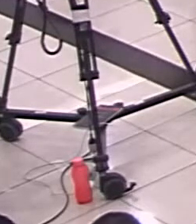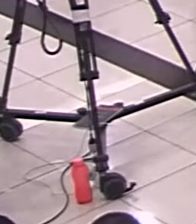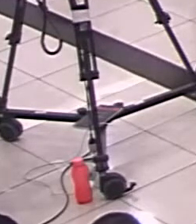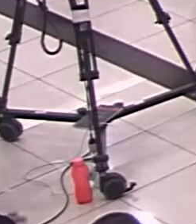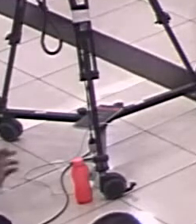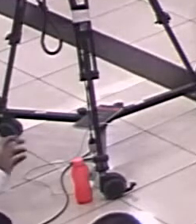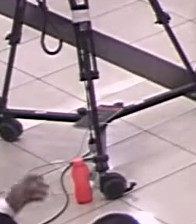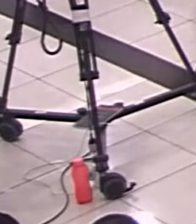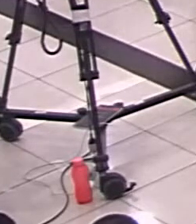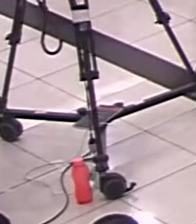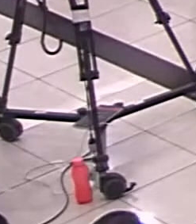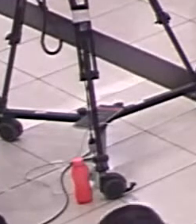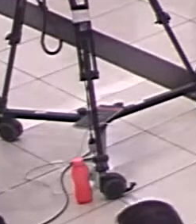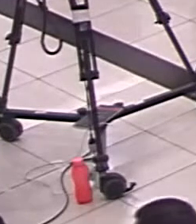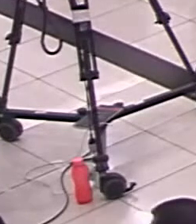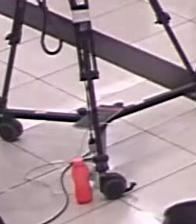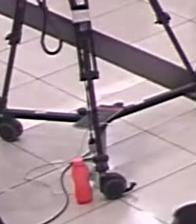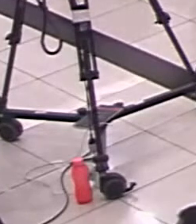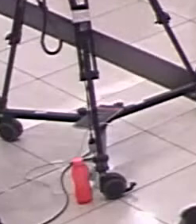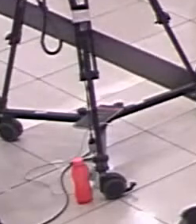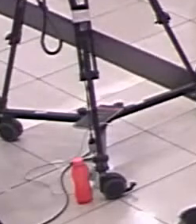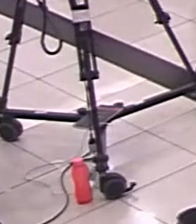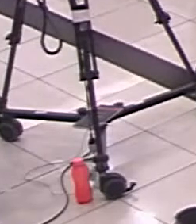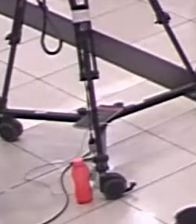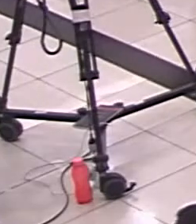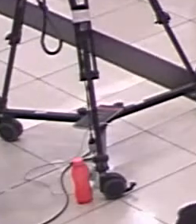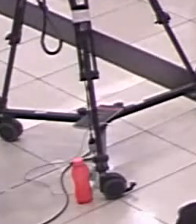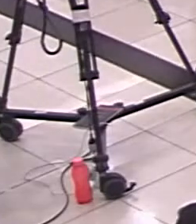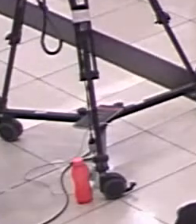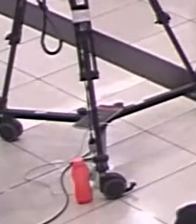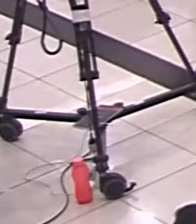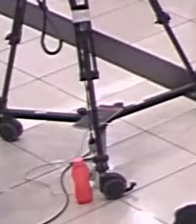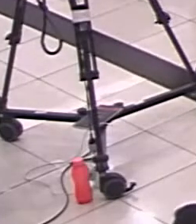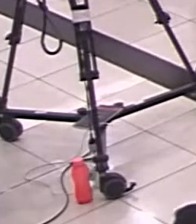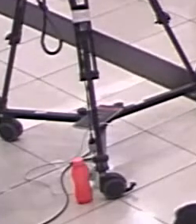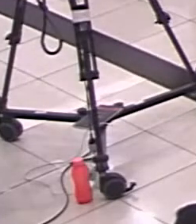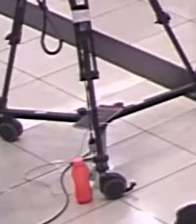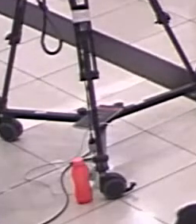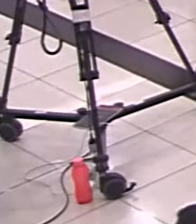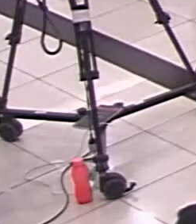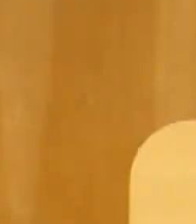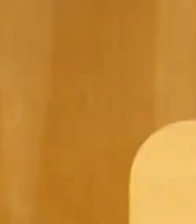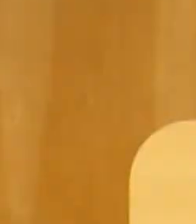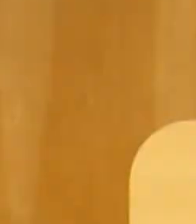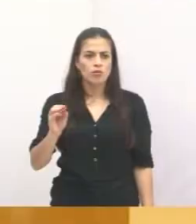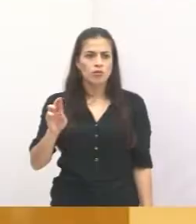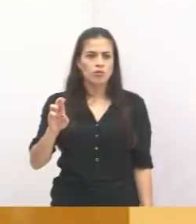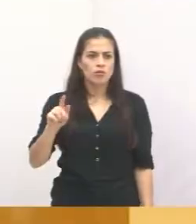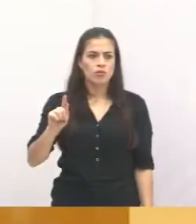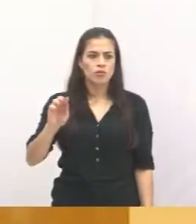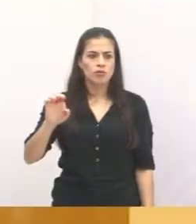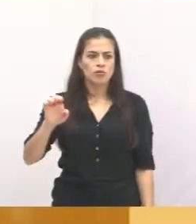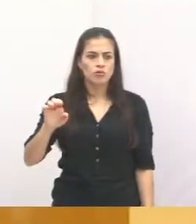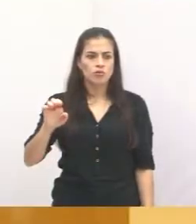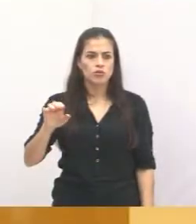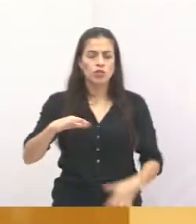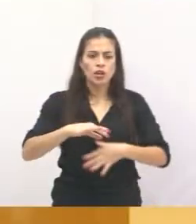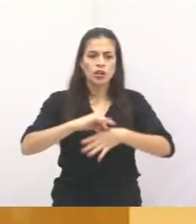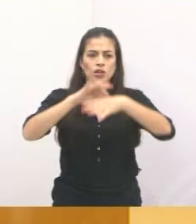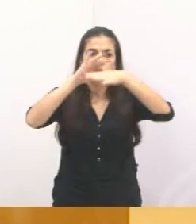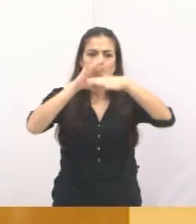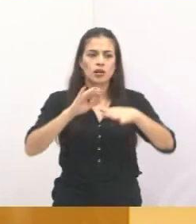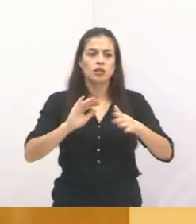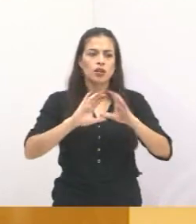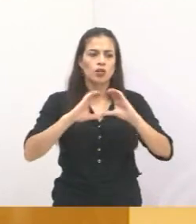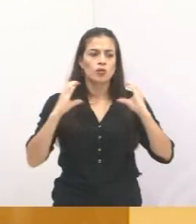Quero cumprimentar todos que nos acompanham, de maneira especial aqui o Jorge, na liderança comunitária do Rio Comprido, que